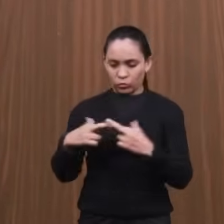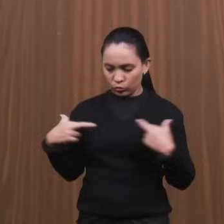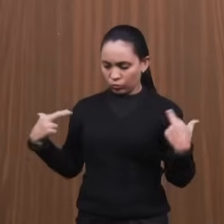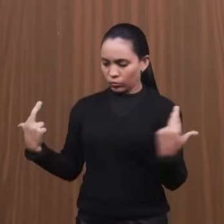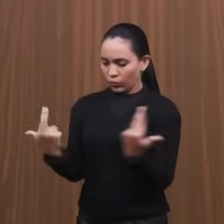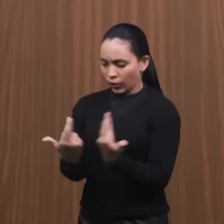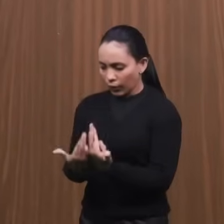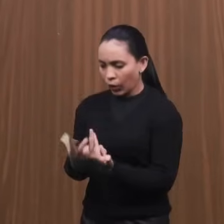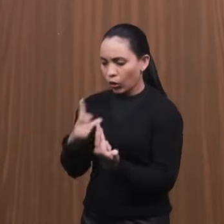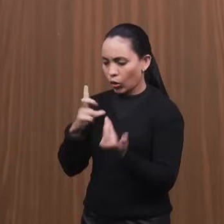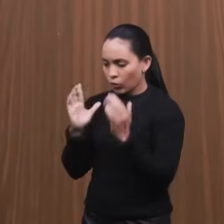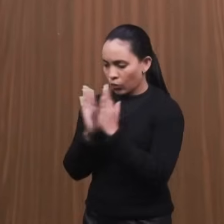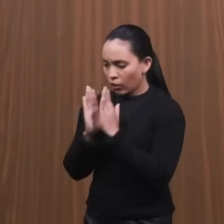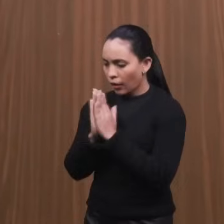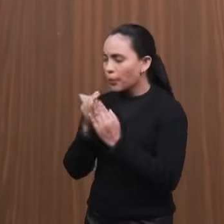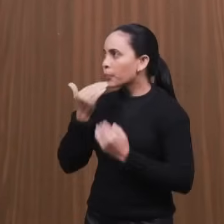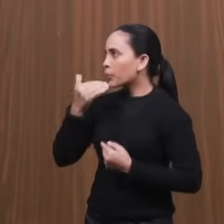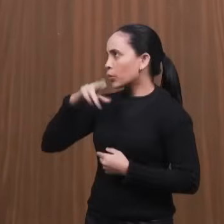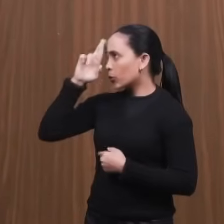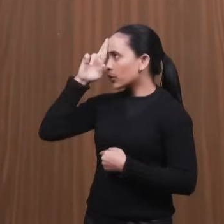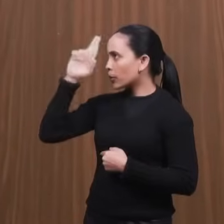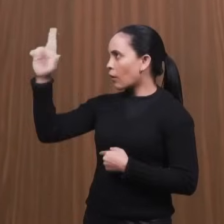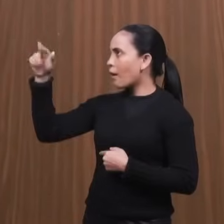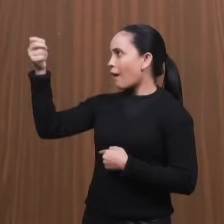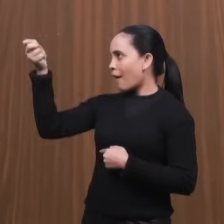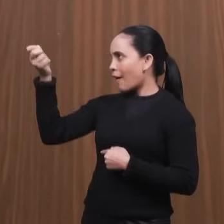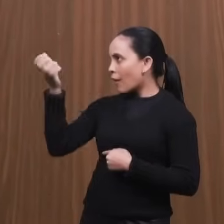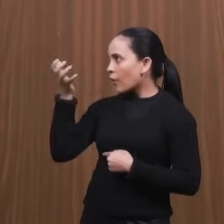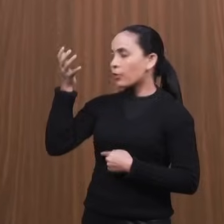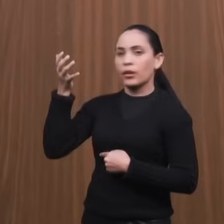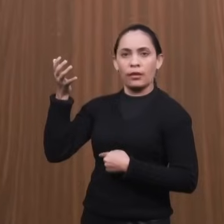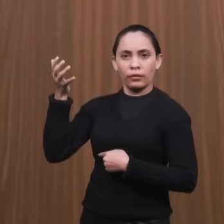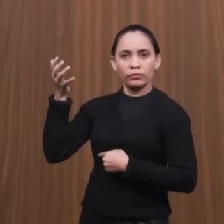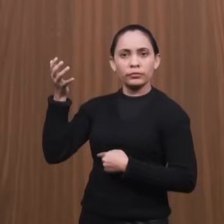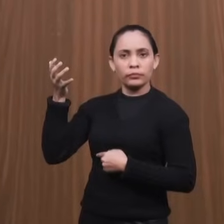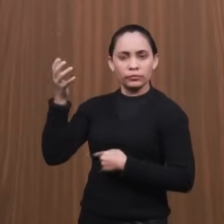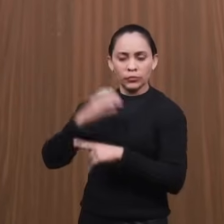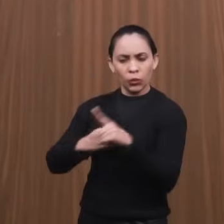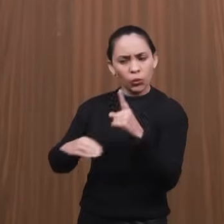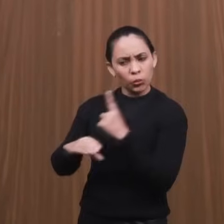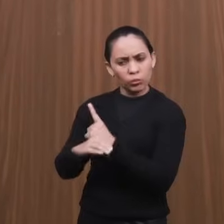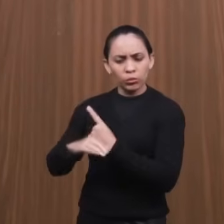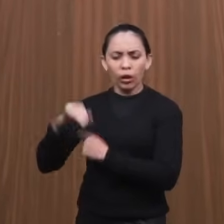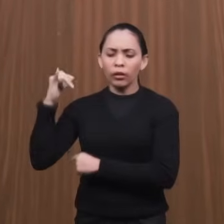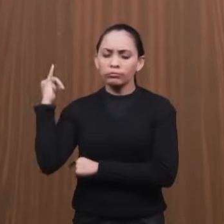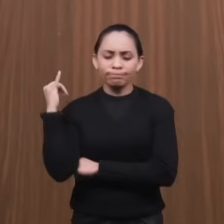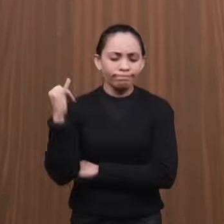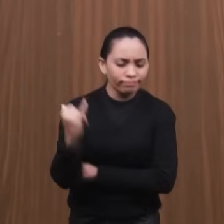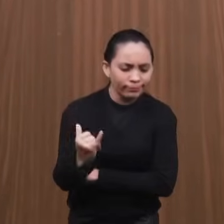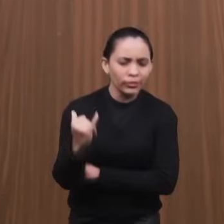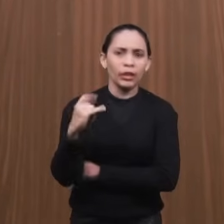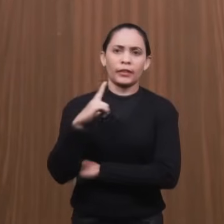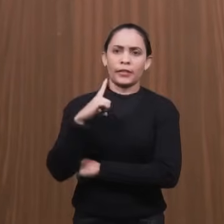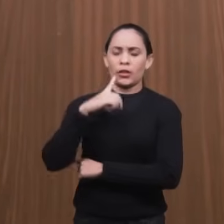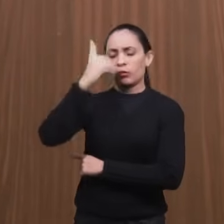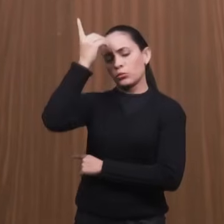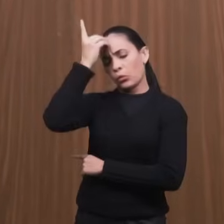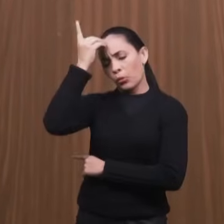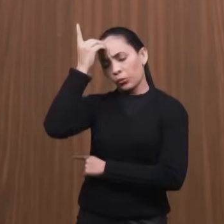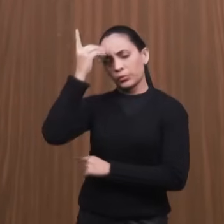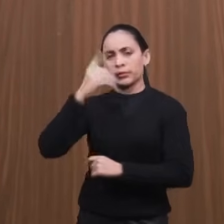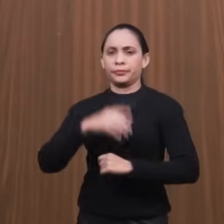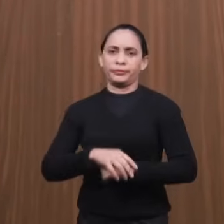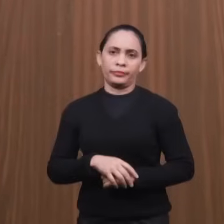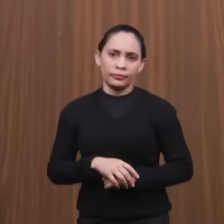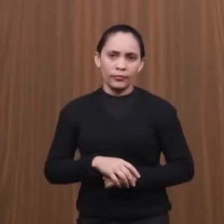reunimos para buscar do Senhor o que Ele quer tratar com a igreja. Ali o Senhor concede dons